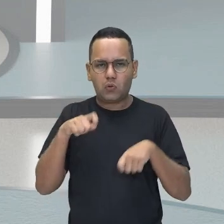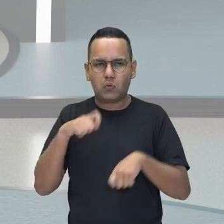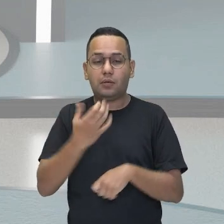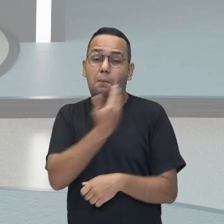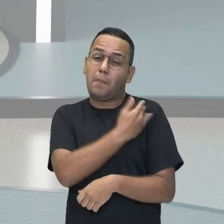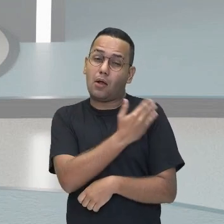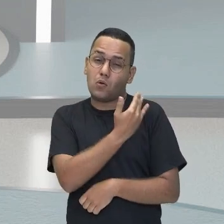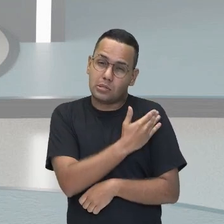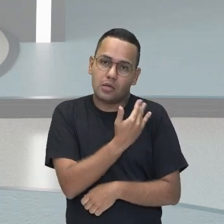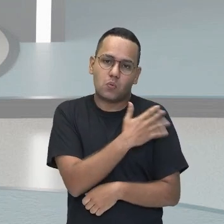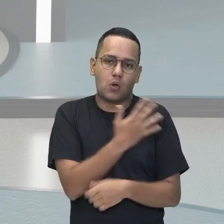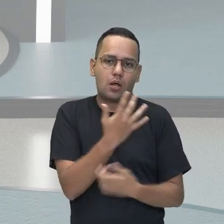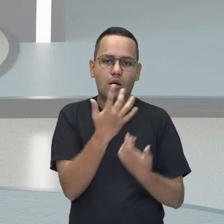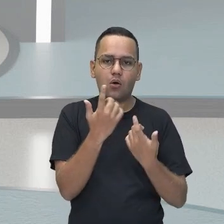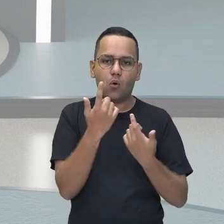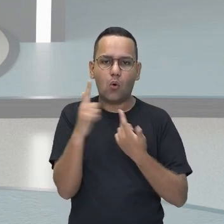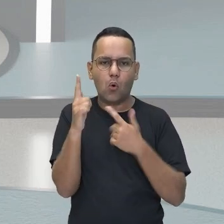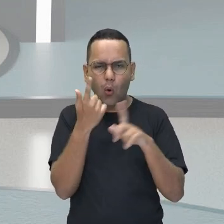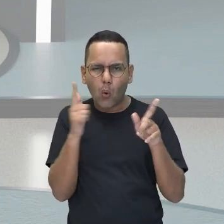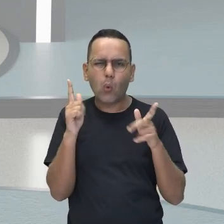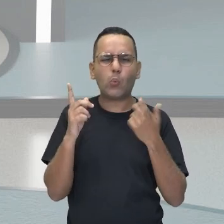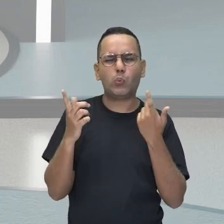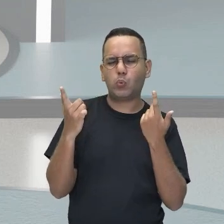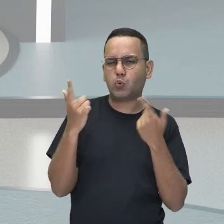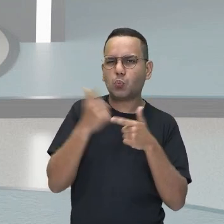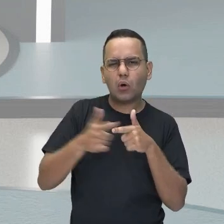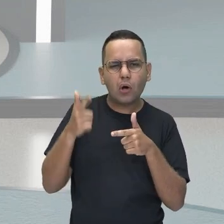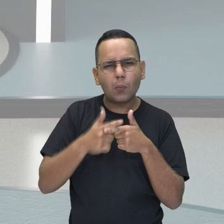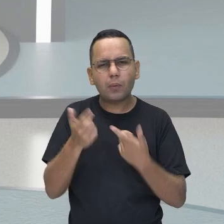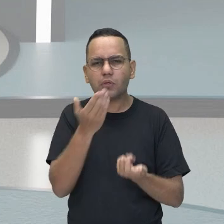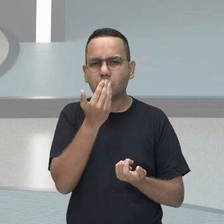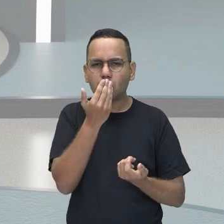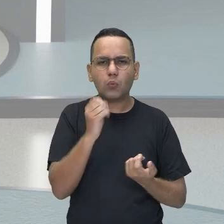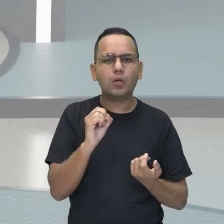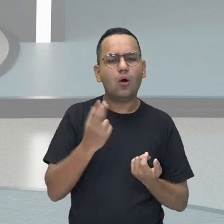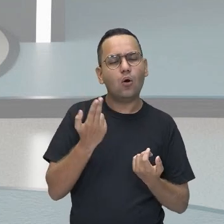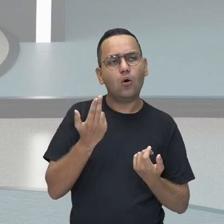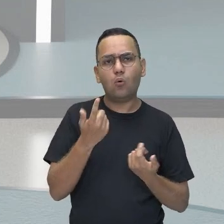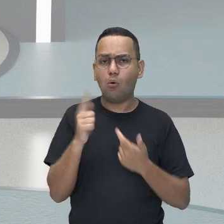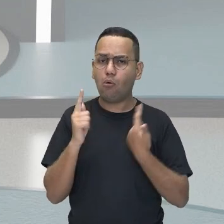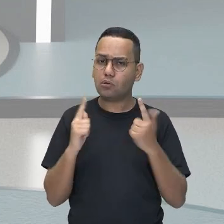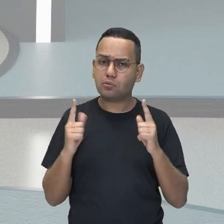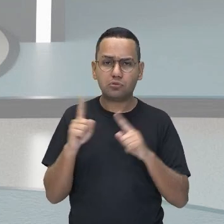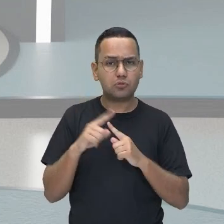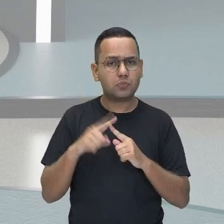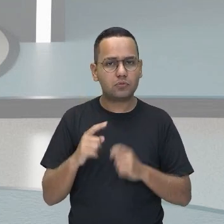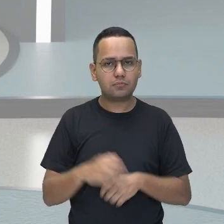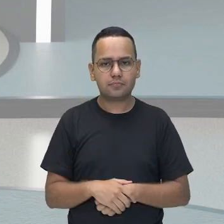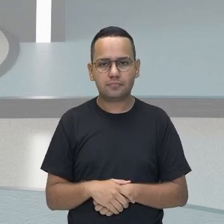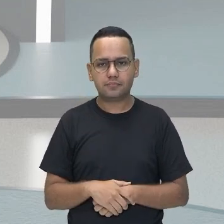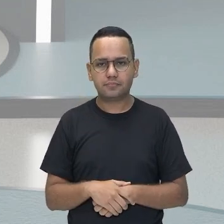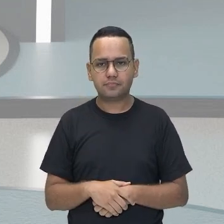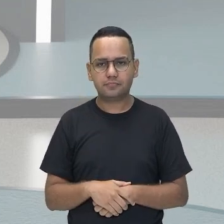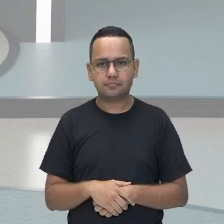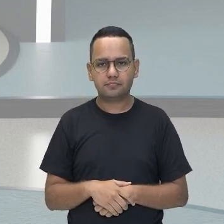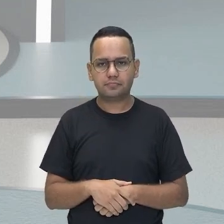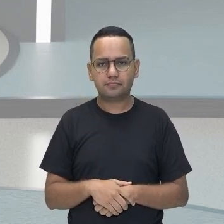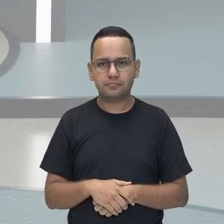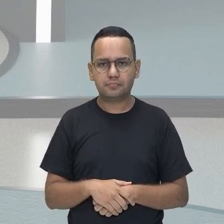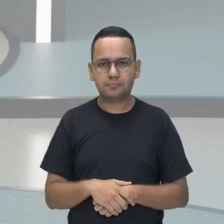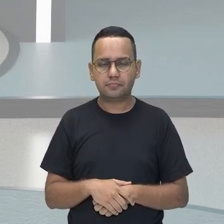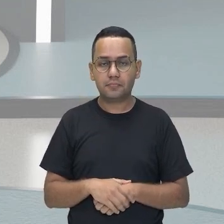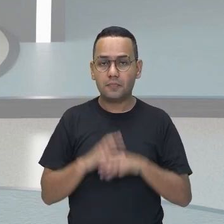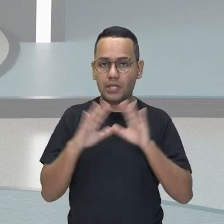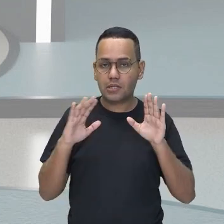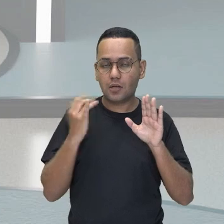algumas desordens, apresentam as desordens alimentares ou os distúrbios dismórficos corporais, tá bom? Então é muito importante a gente